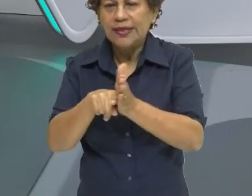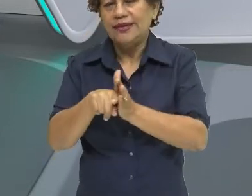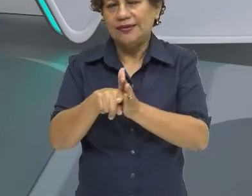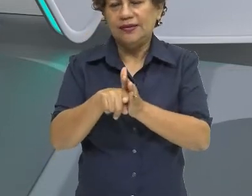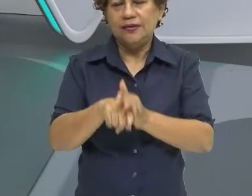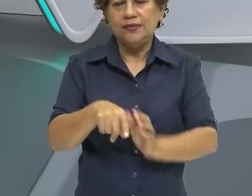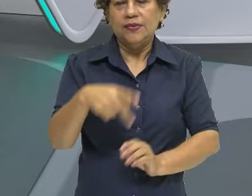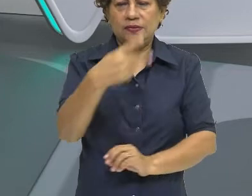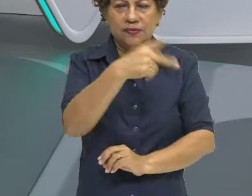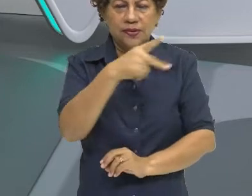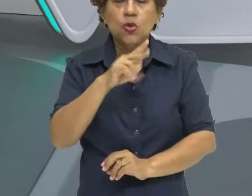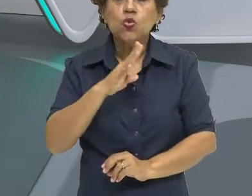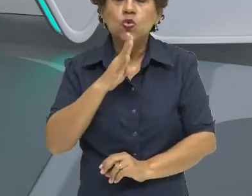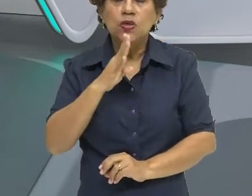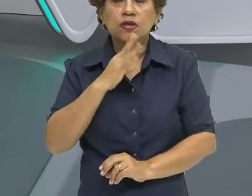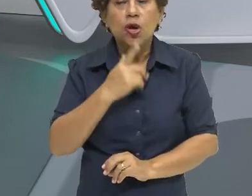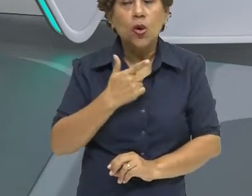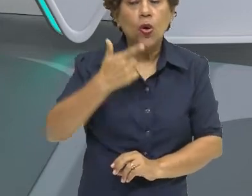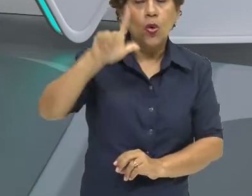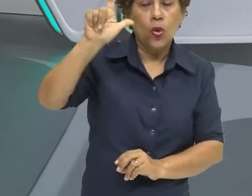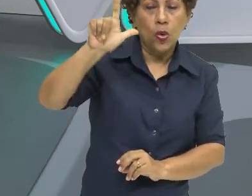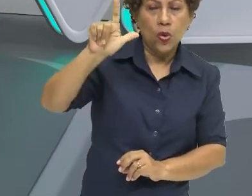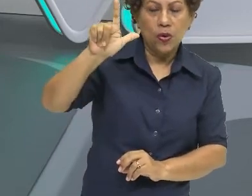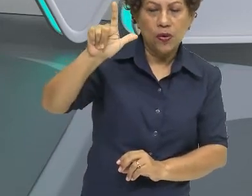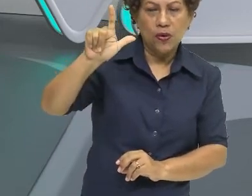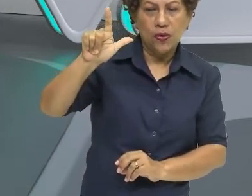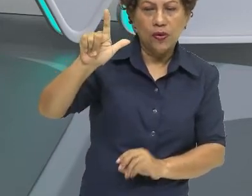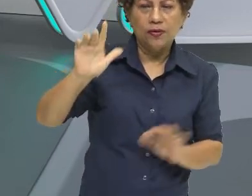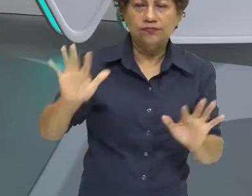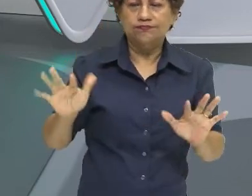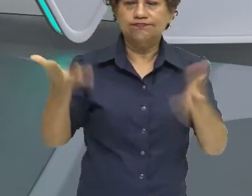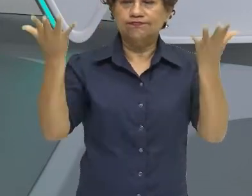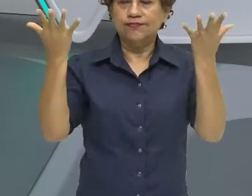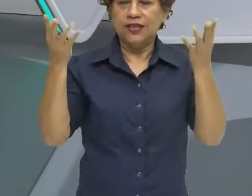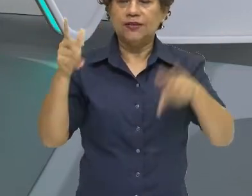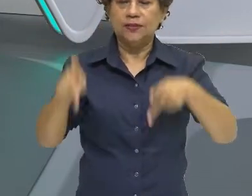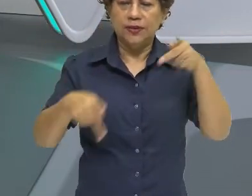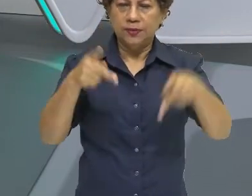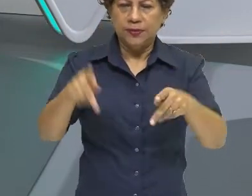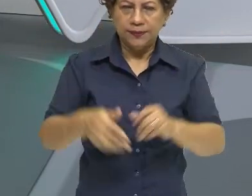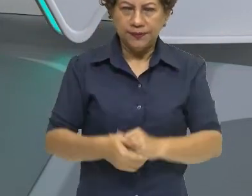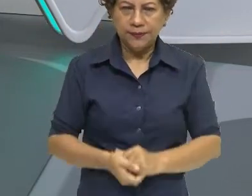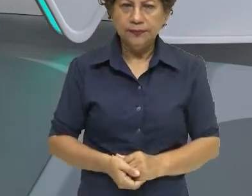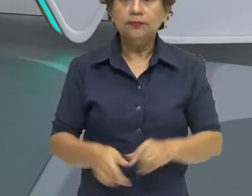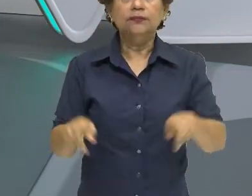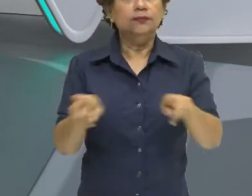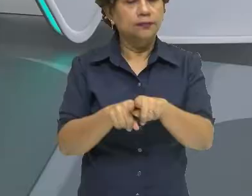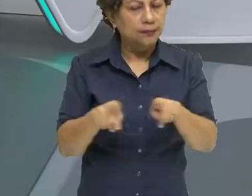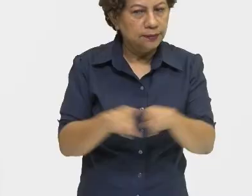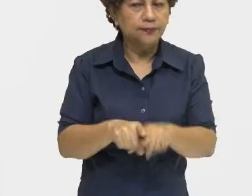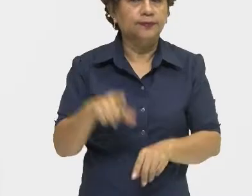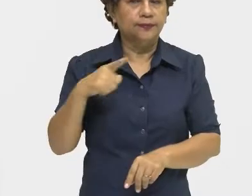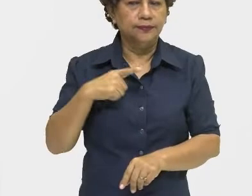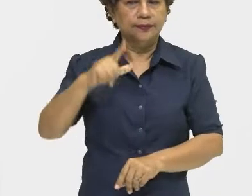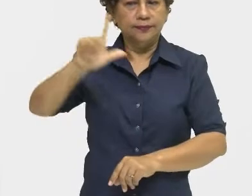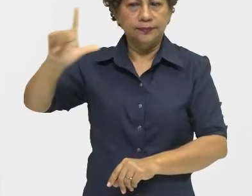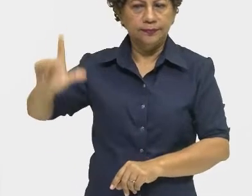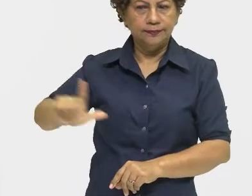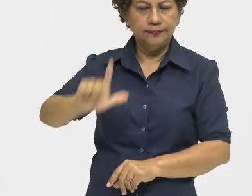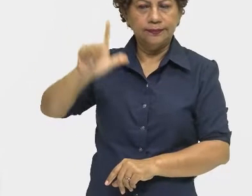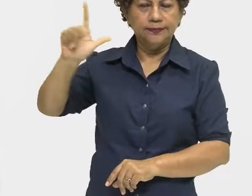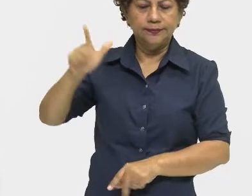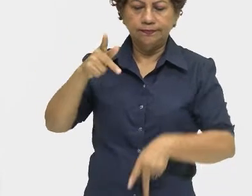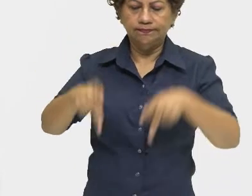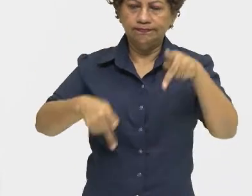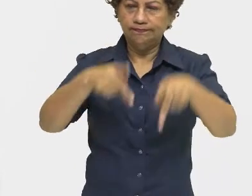conhecerem outras festas populares. A gente também tem a literatura popular brasileira. A